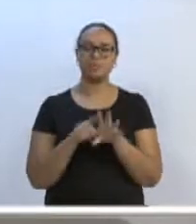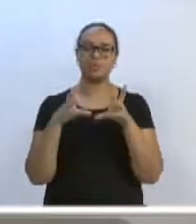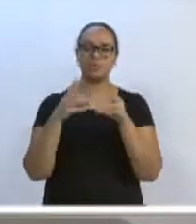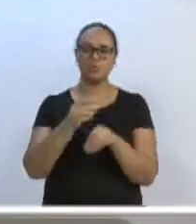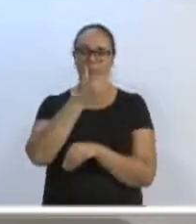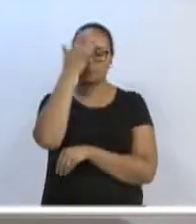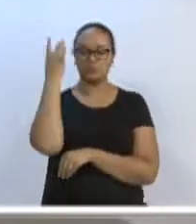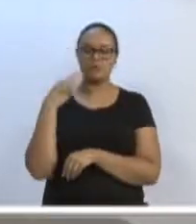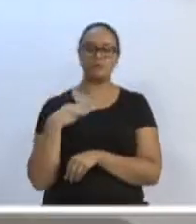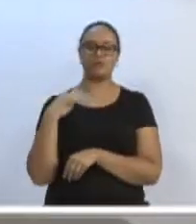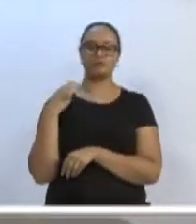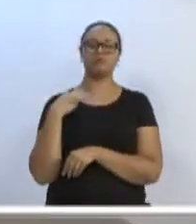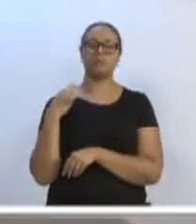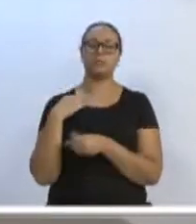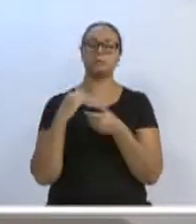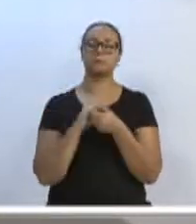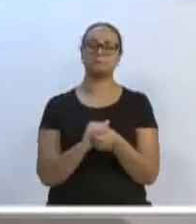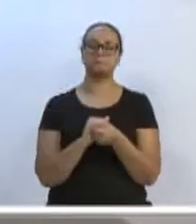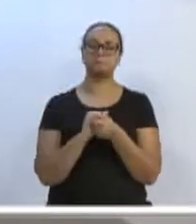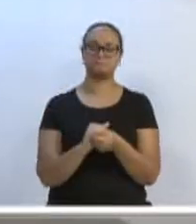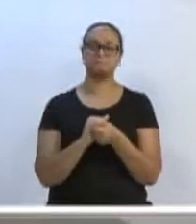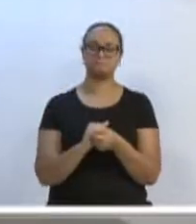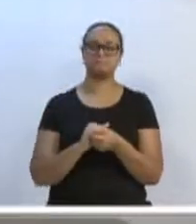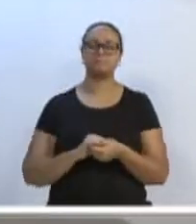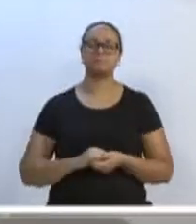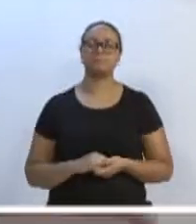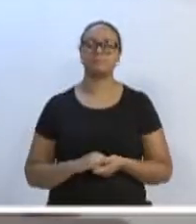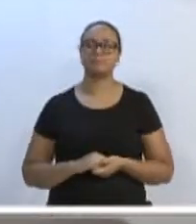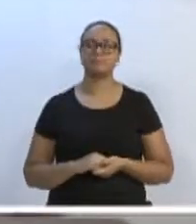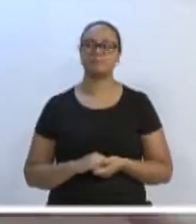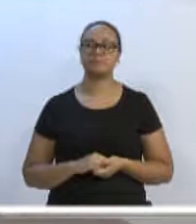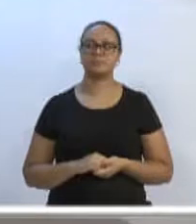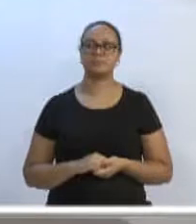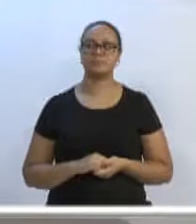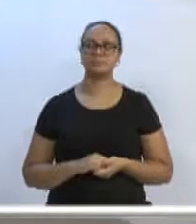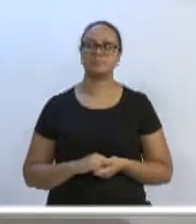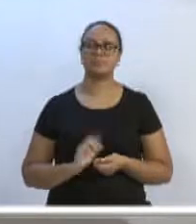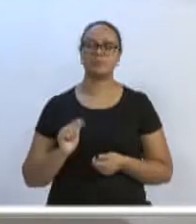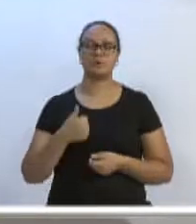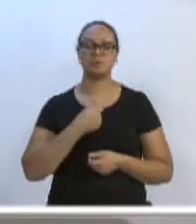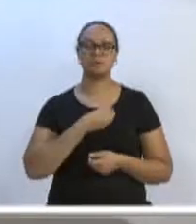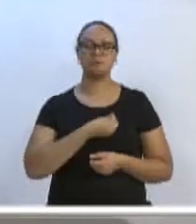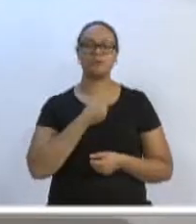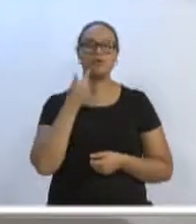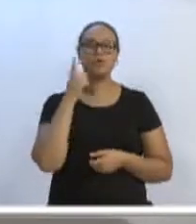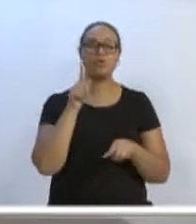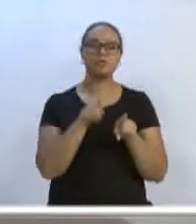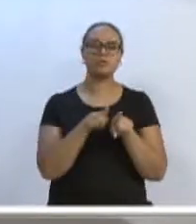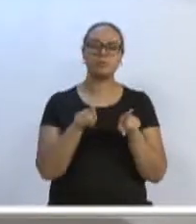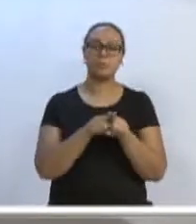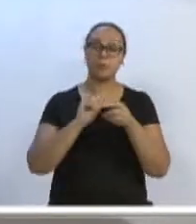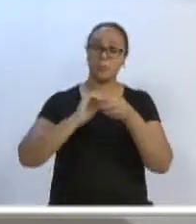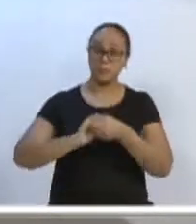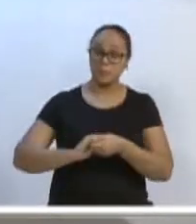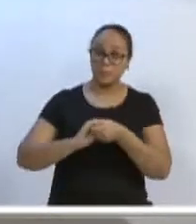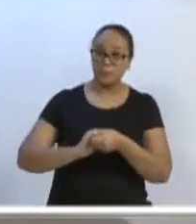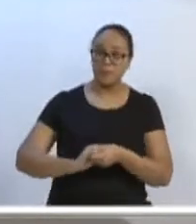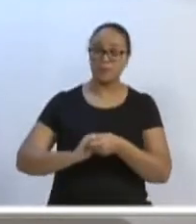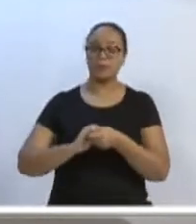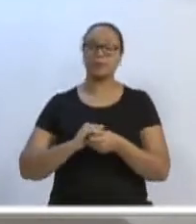dedicam a esse trabalho nós estivemos presentes onde também quero cumprimentar o